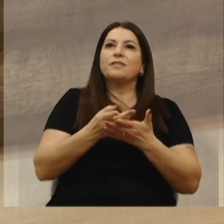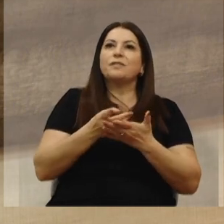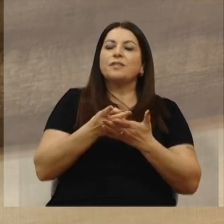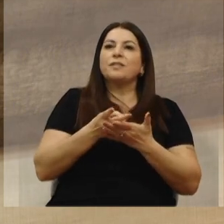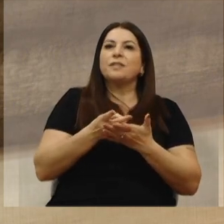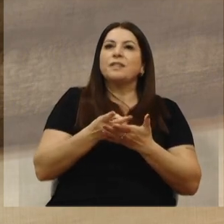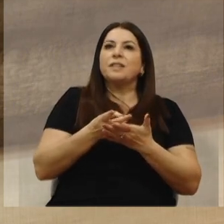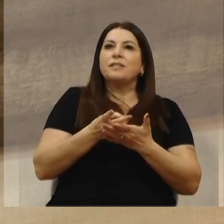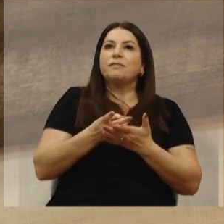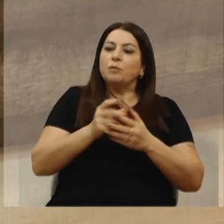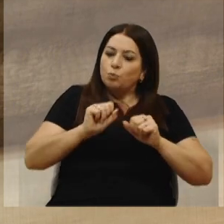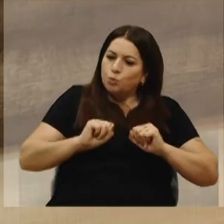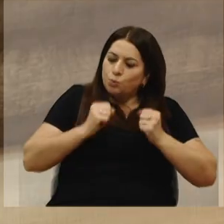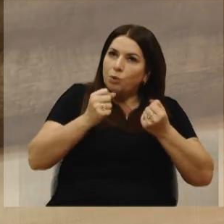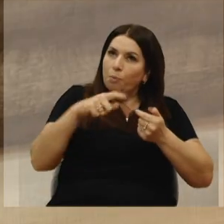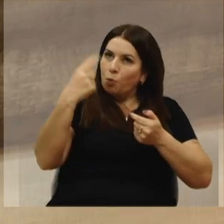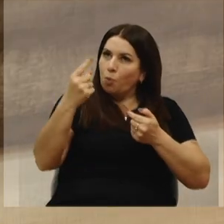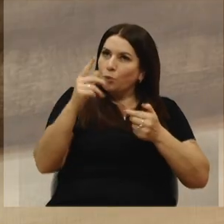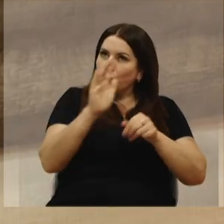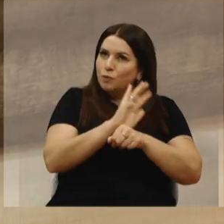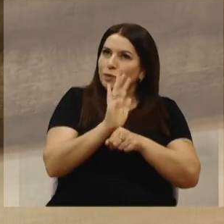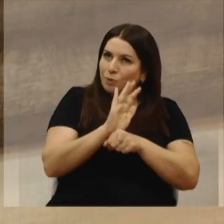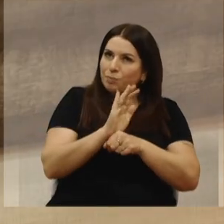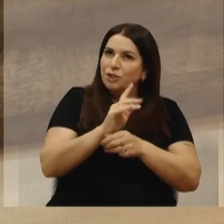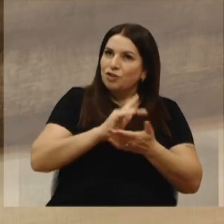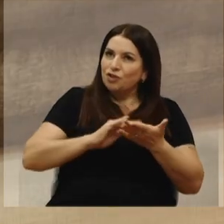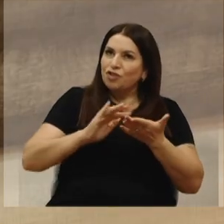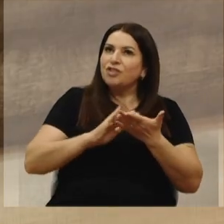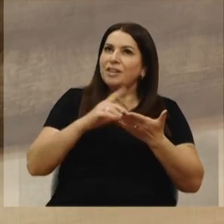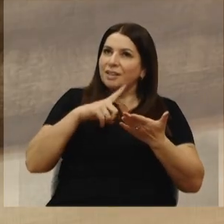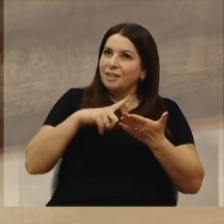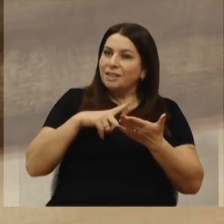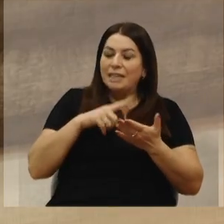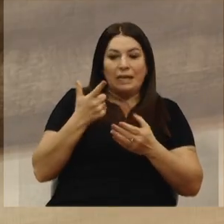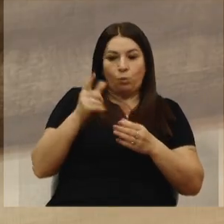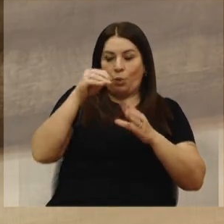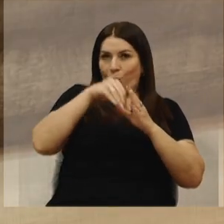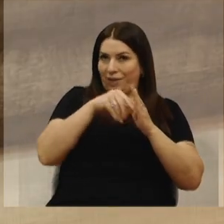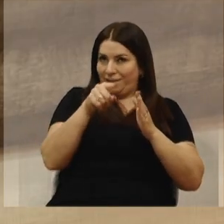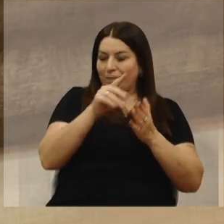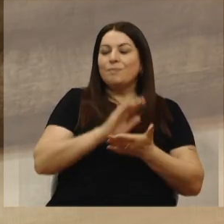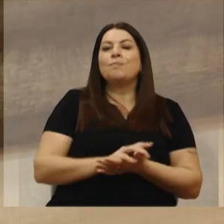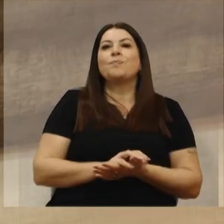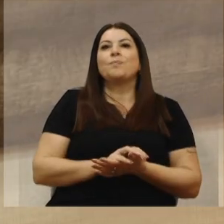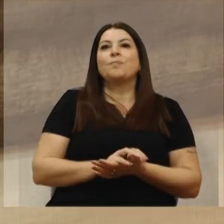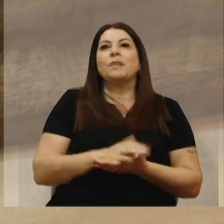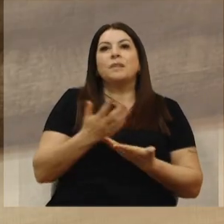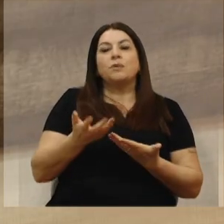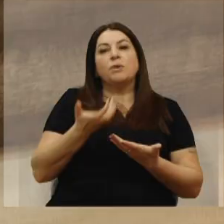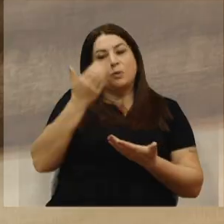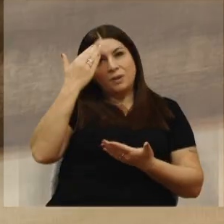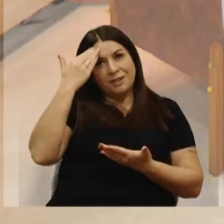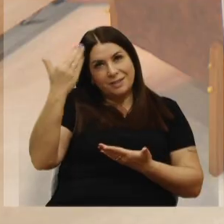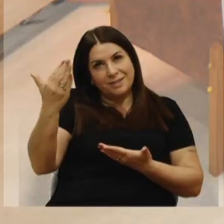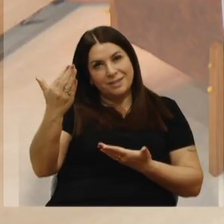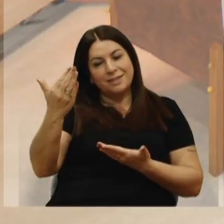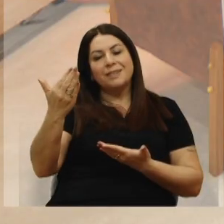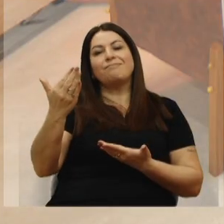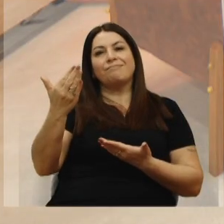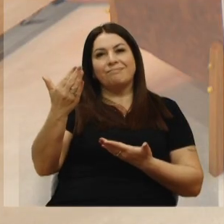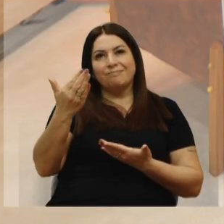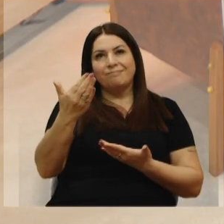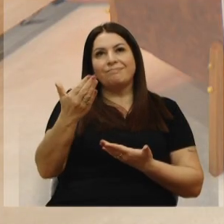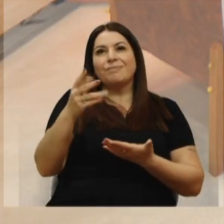Vocês vão ter que se debruçar pelos outros filmes digitalizados que não estão aqui. Quero te